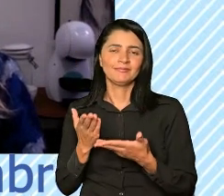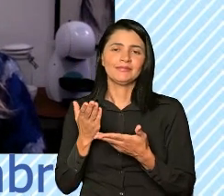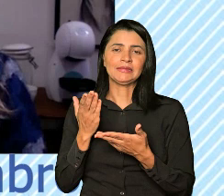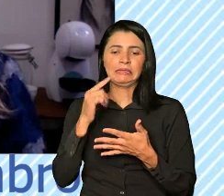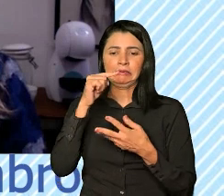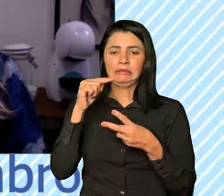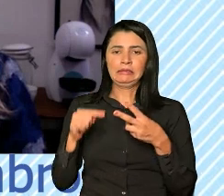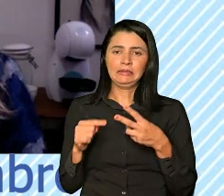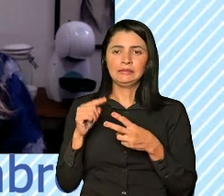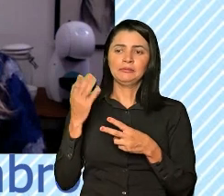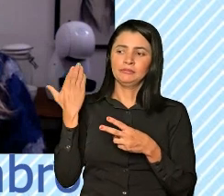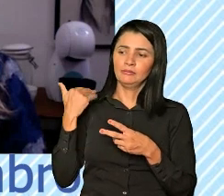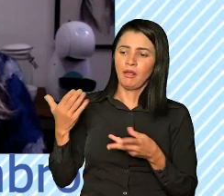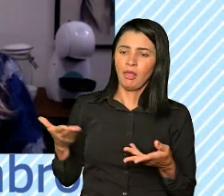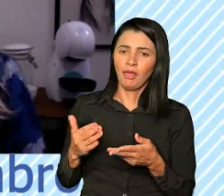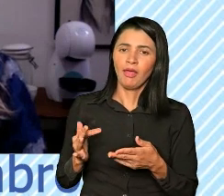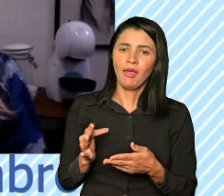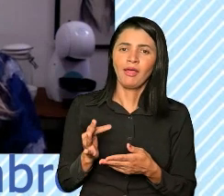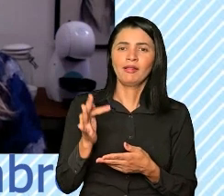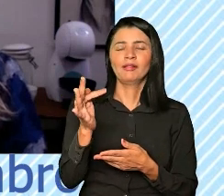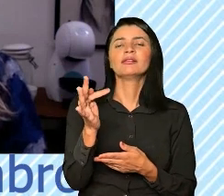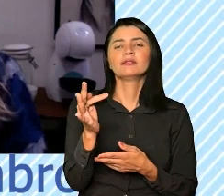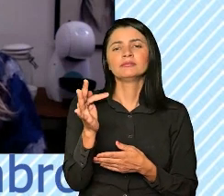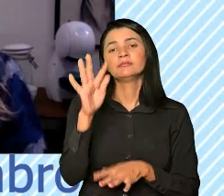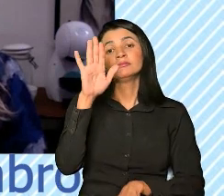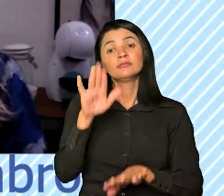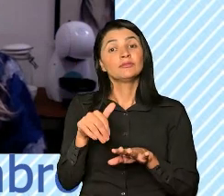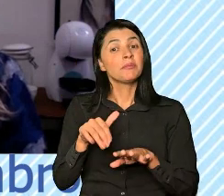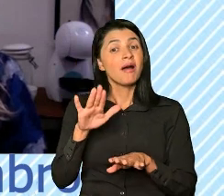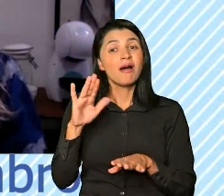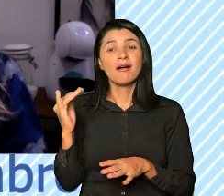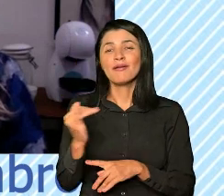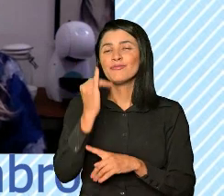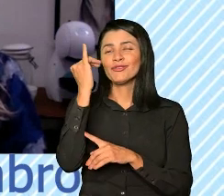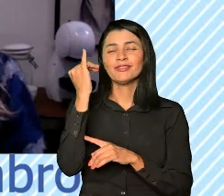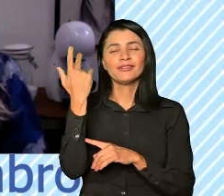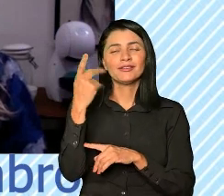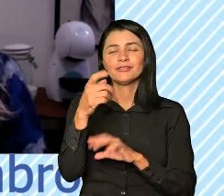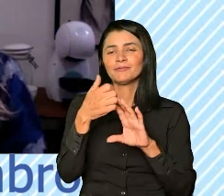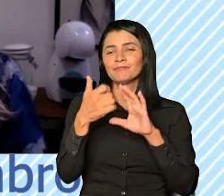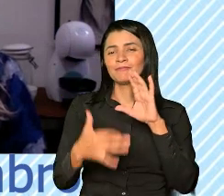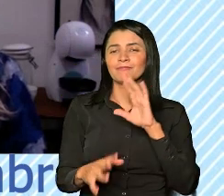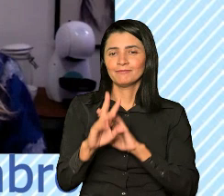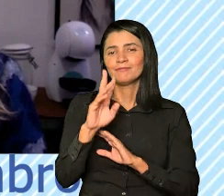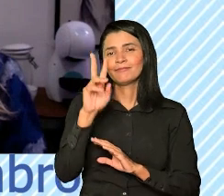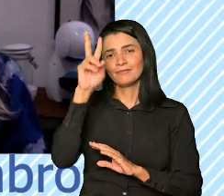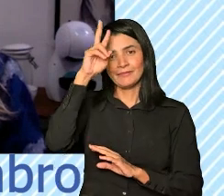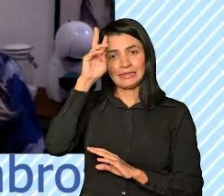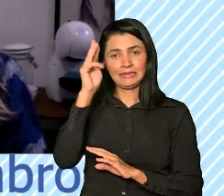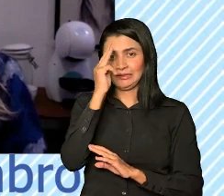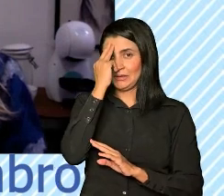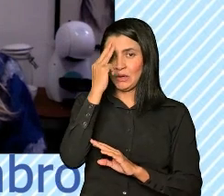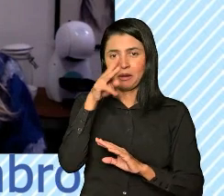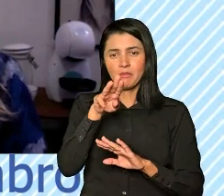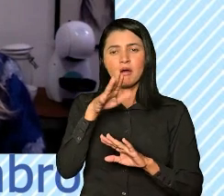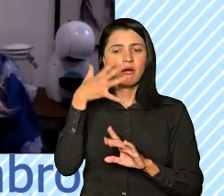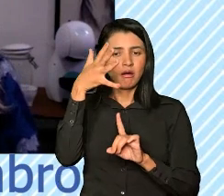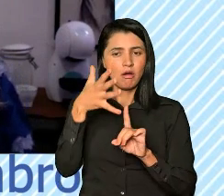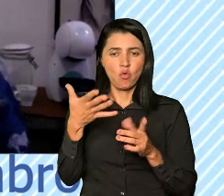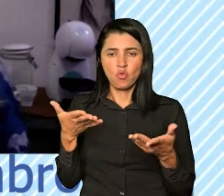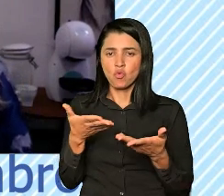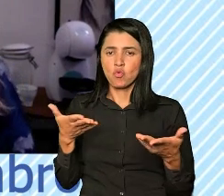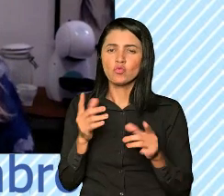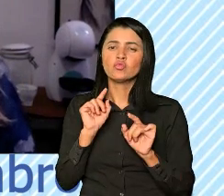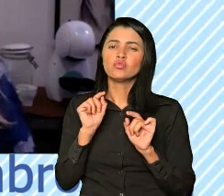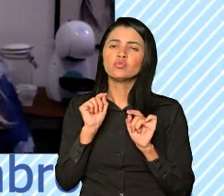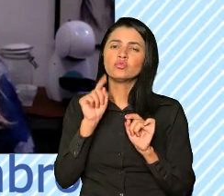trilogia, digamos assim. E talvez o aspecto mais importante da memória para a palestra de hoje, para esse debate de hoje, seja